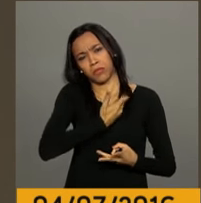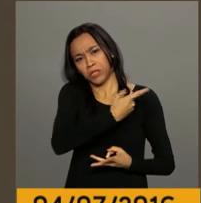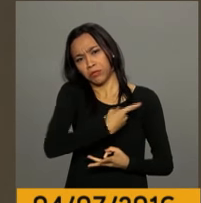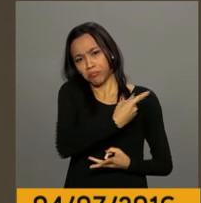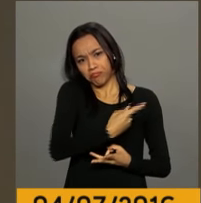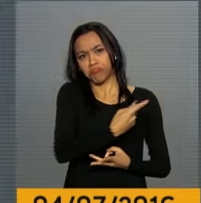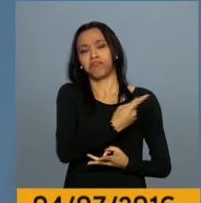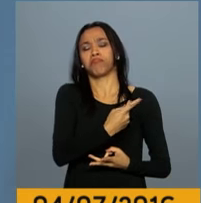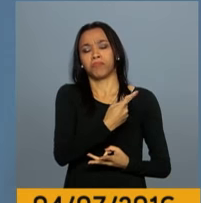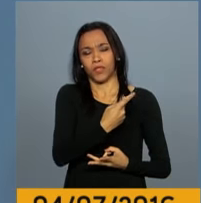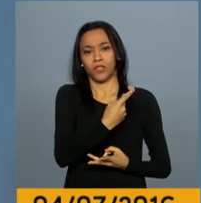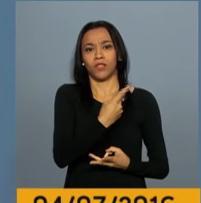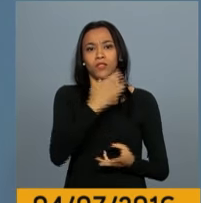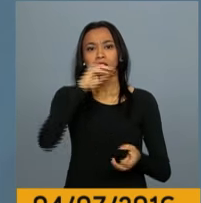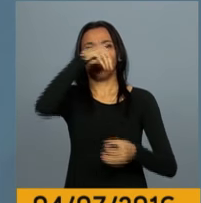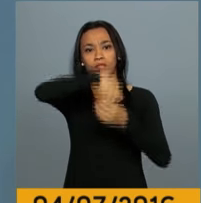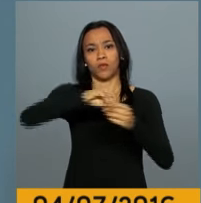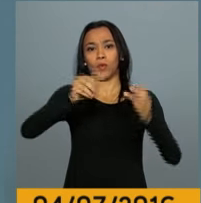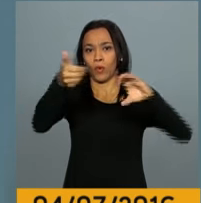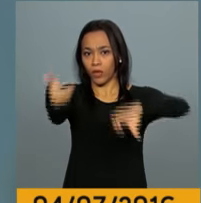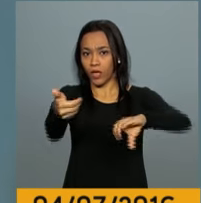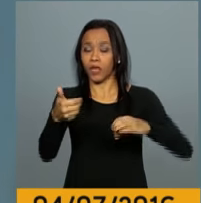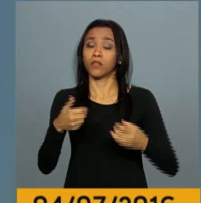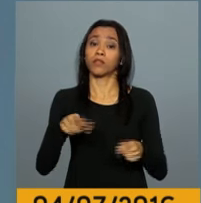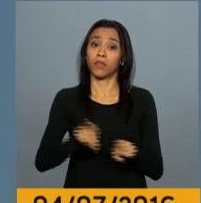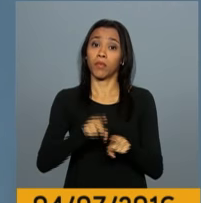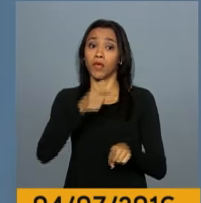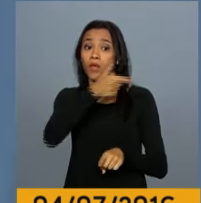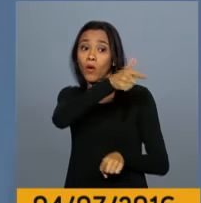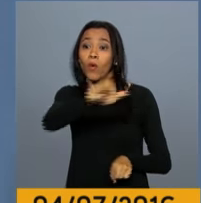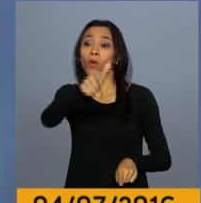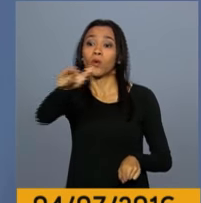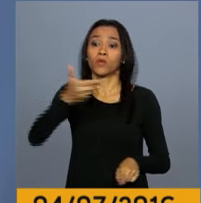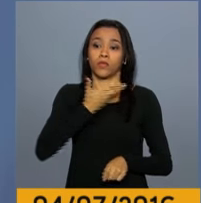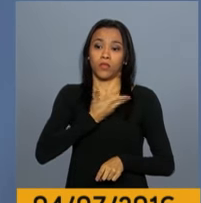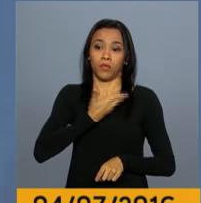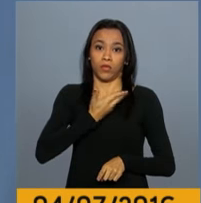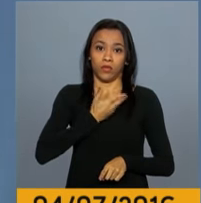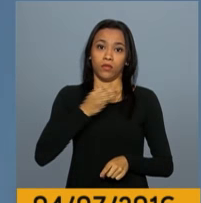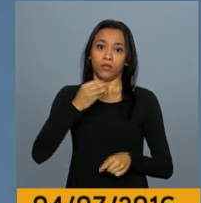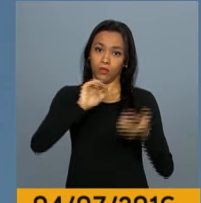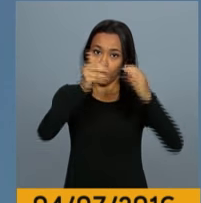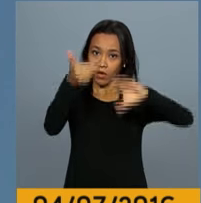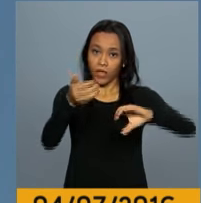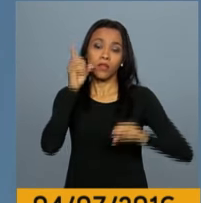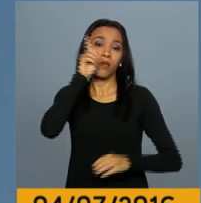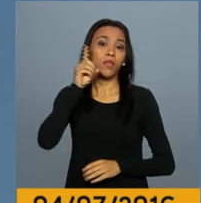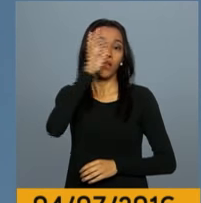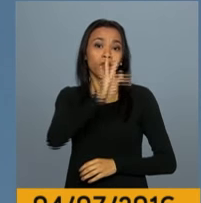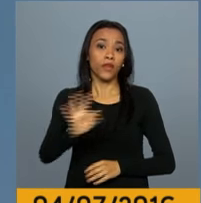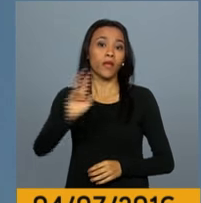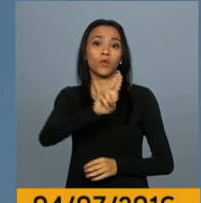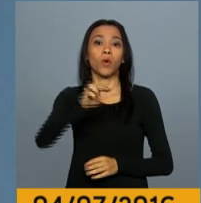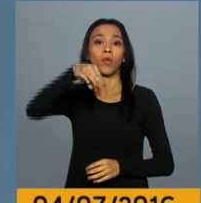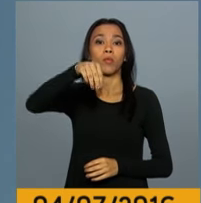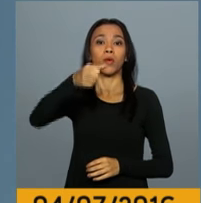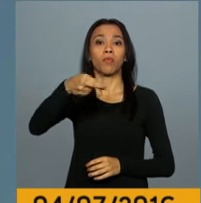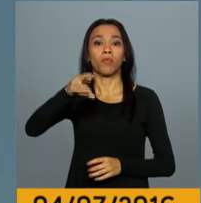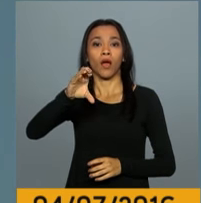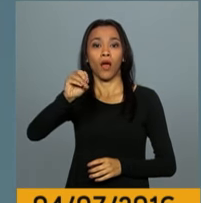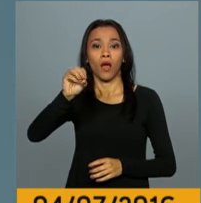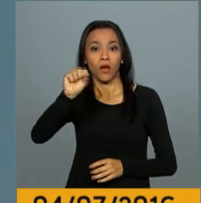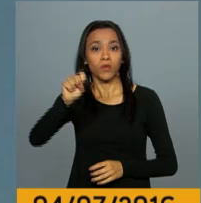Nacional, igualmente nossos amigos do Congresso Nacional, deputados federais Marcos Montes,